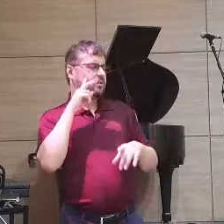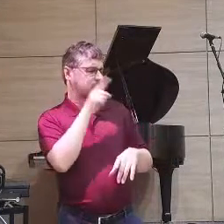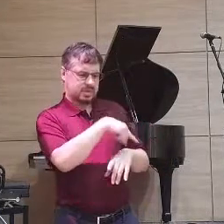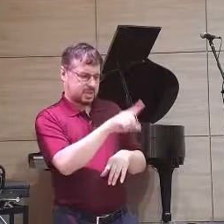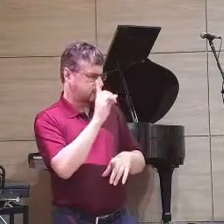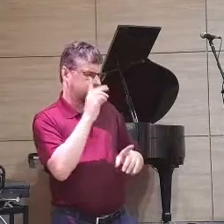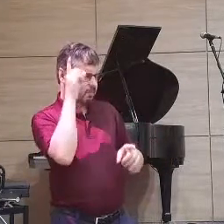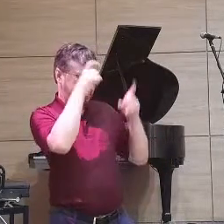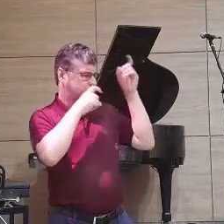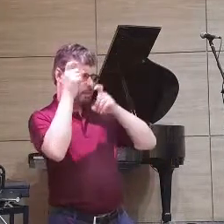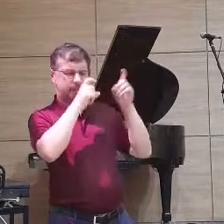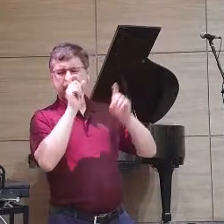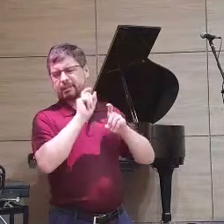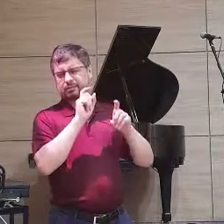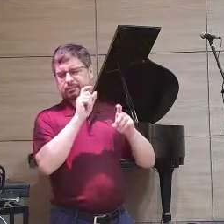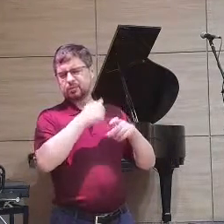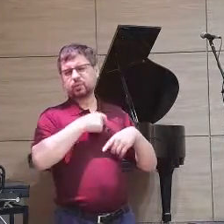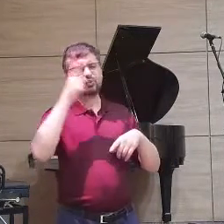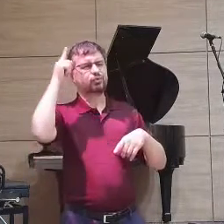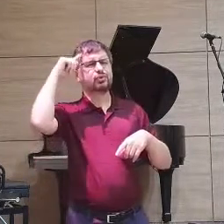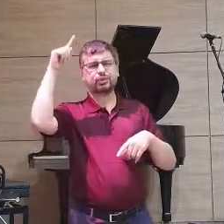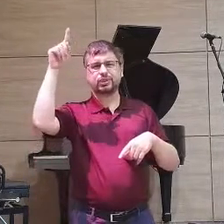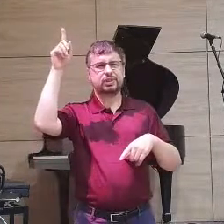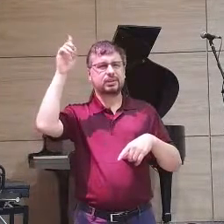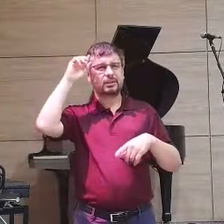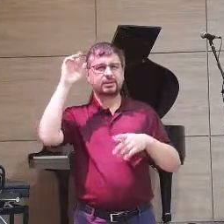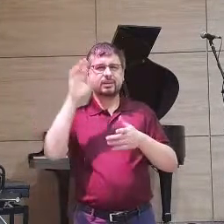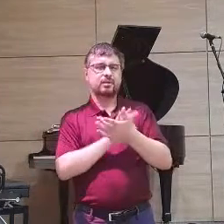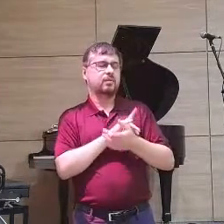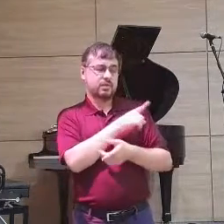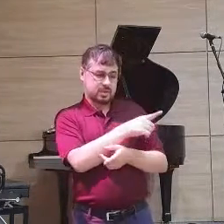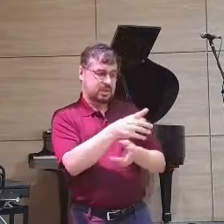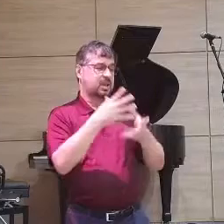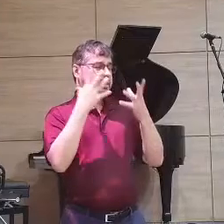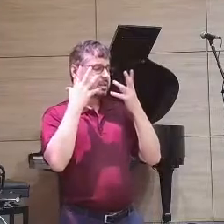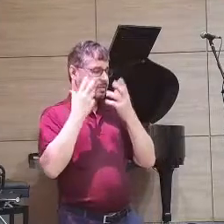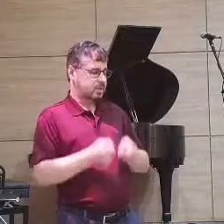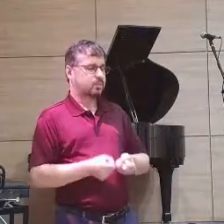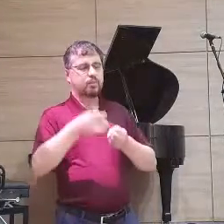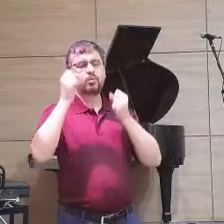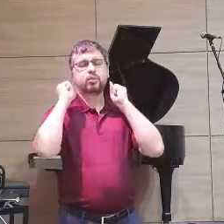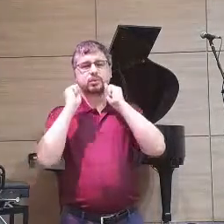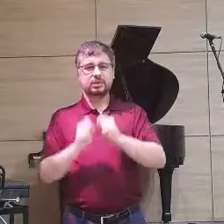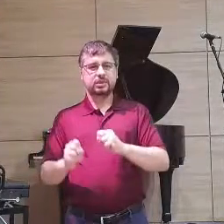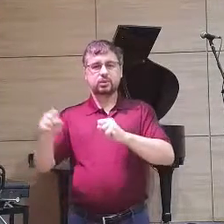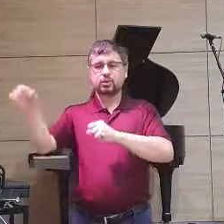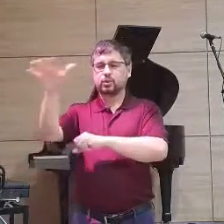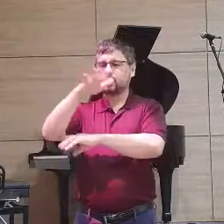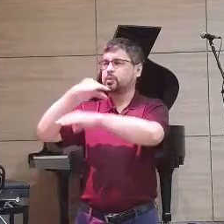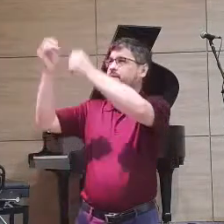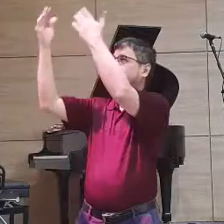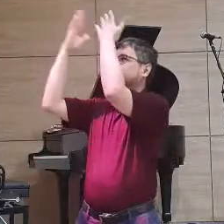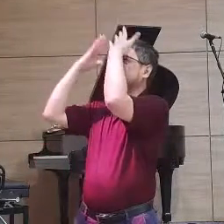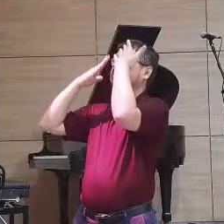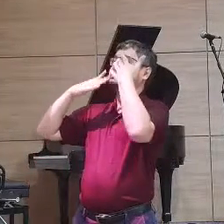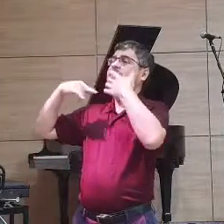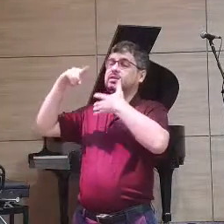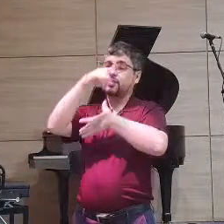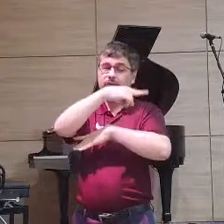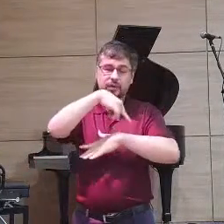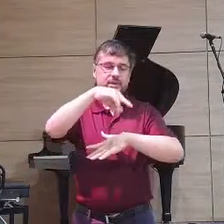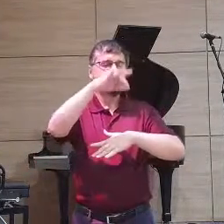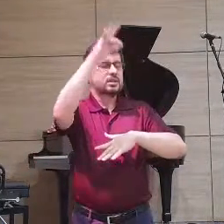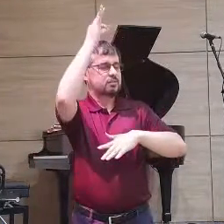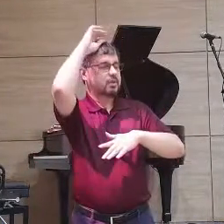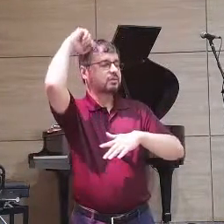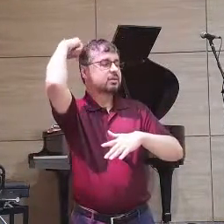preocupados com isso mais recente o poder ao descer sobre vós o Espírito